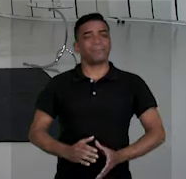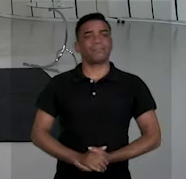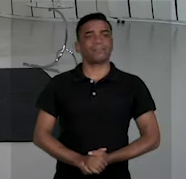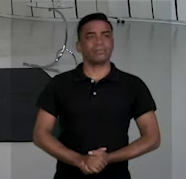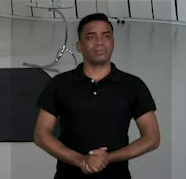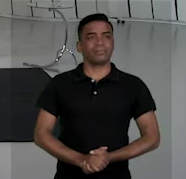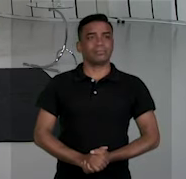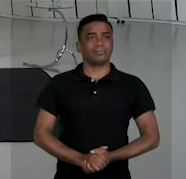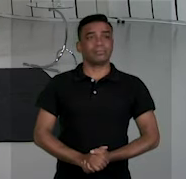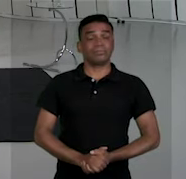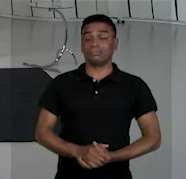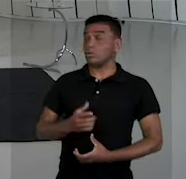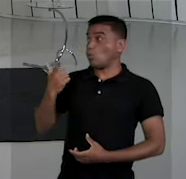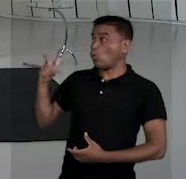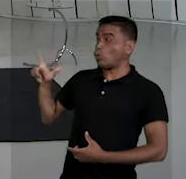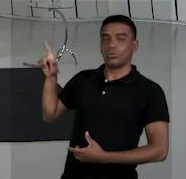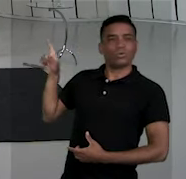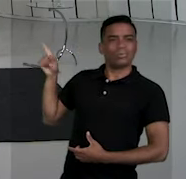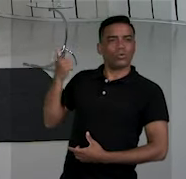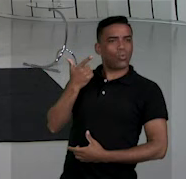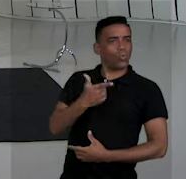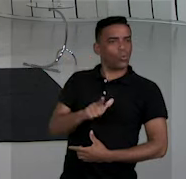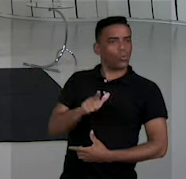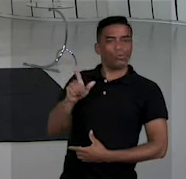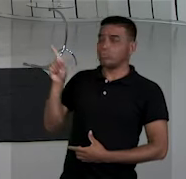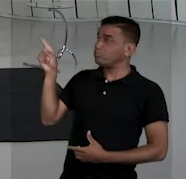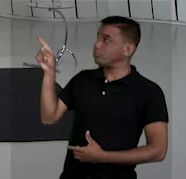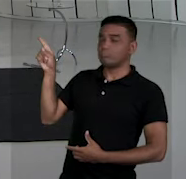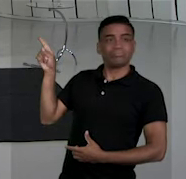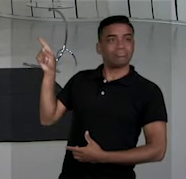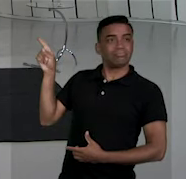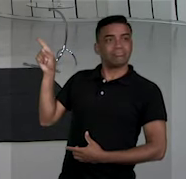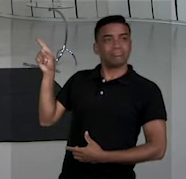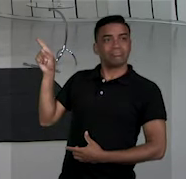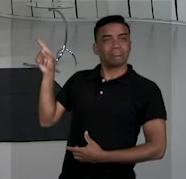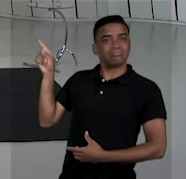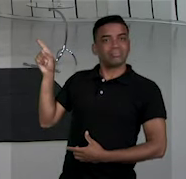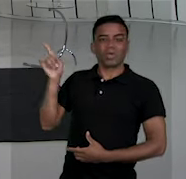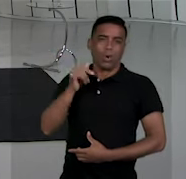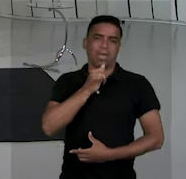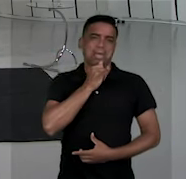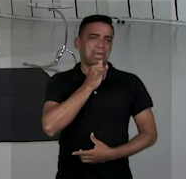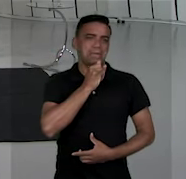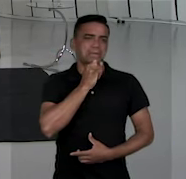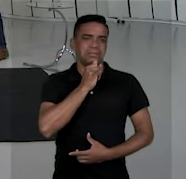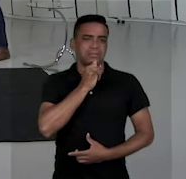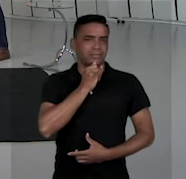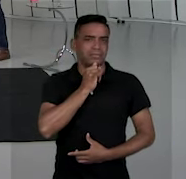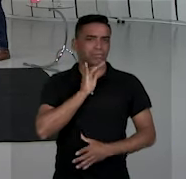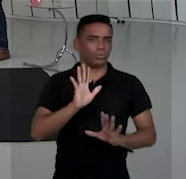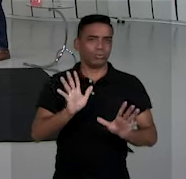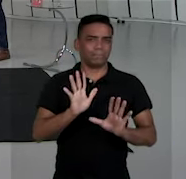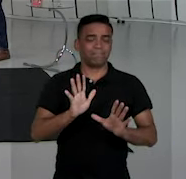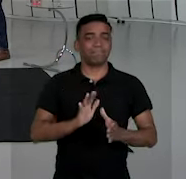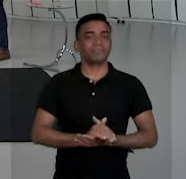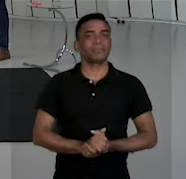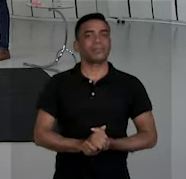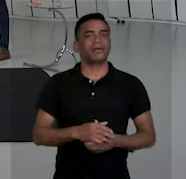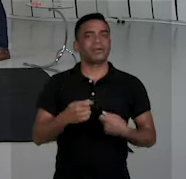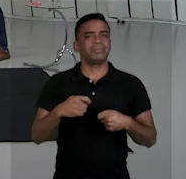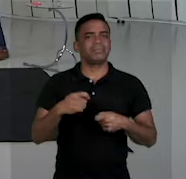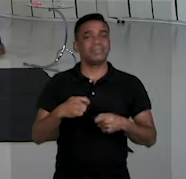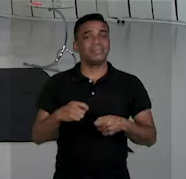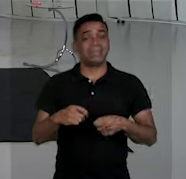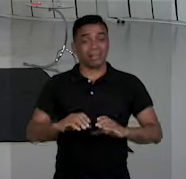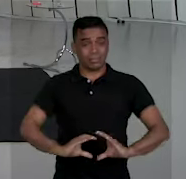esse daqui é um outro tipo de DIU, que esse daqui é só um exemplo de insertor, porque a gente precisa entrar